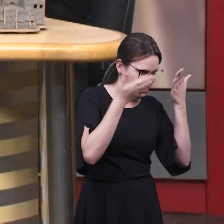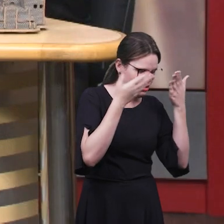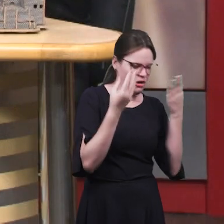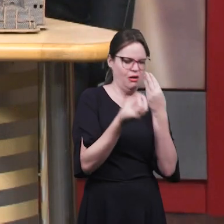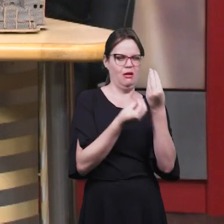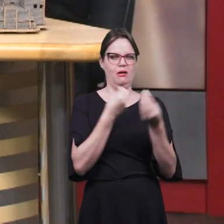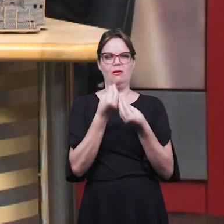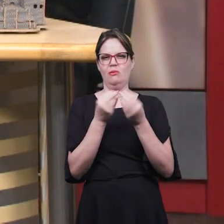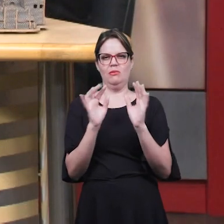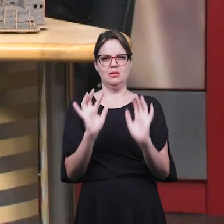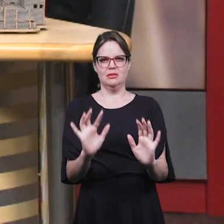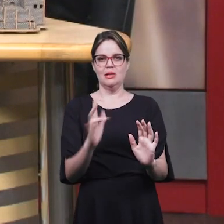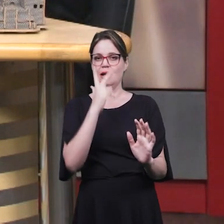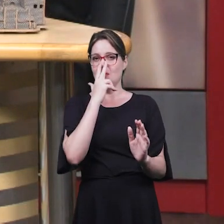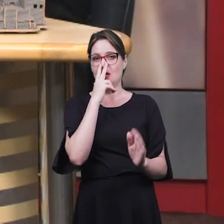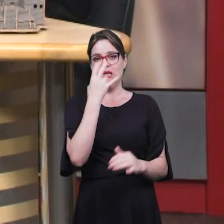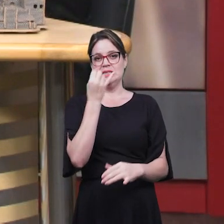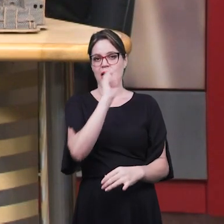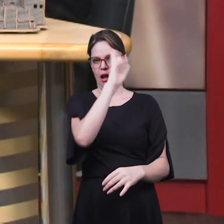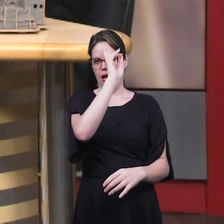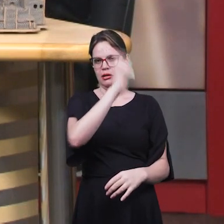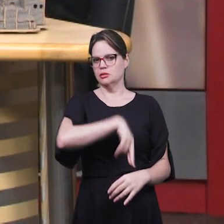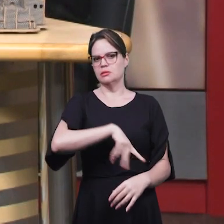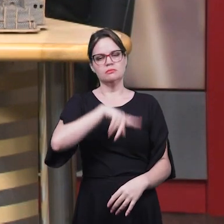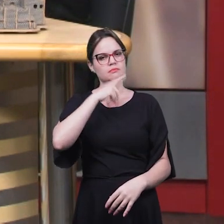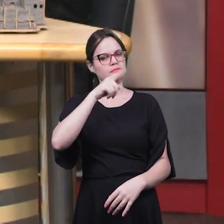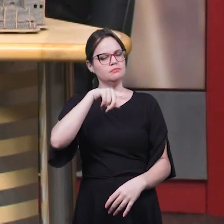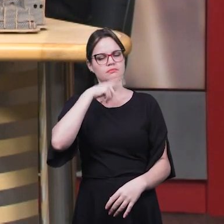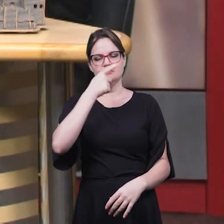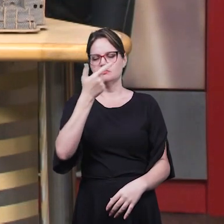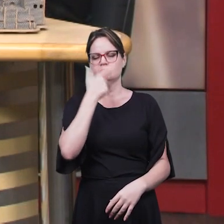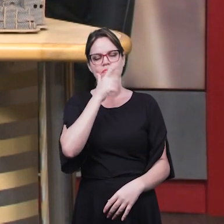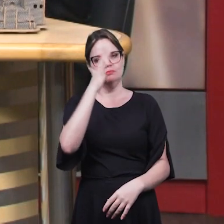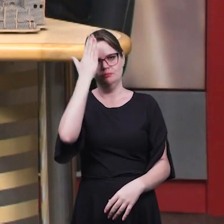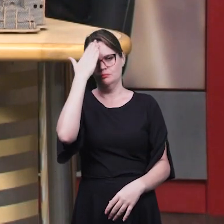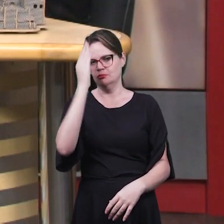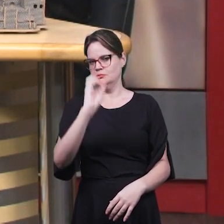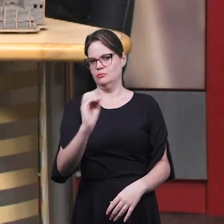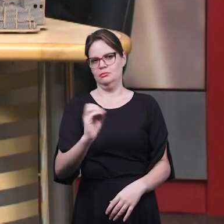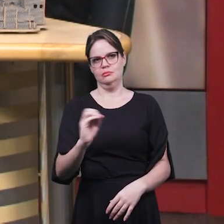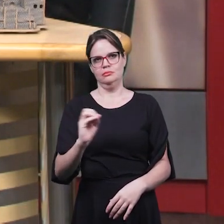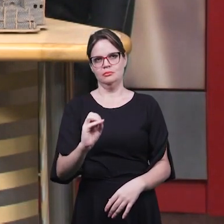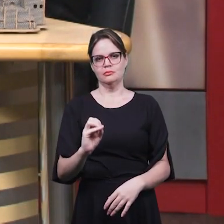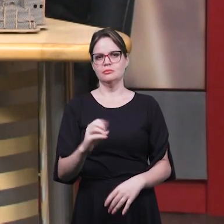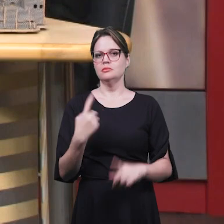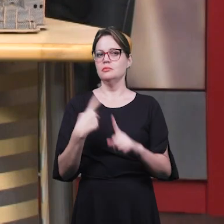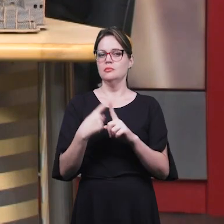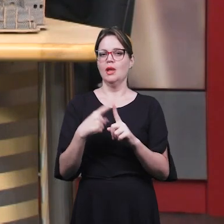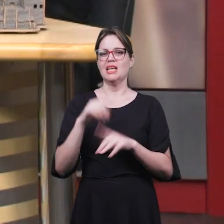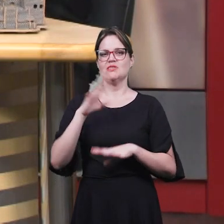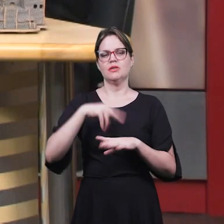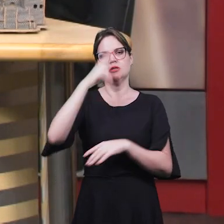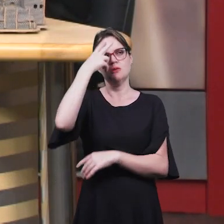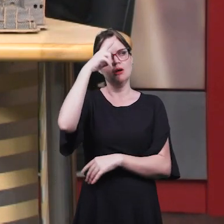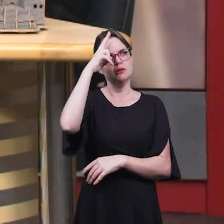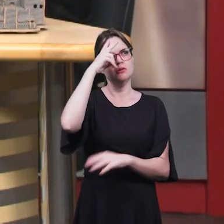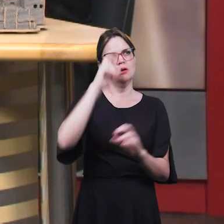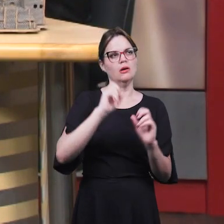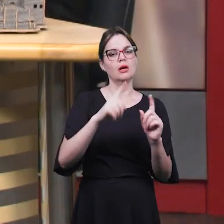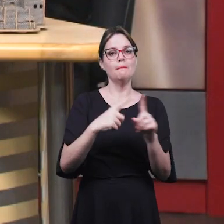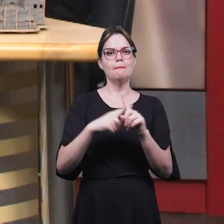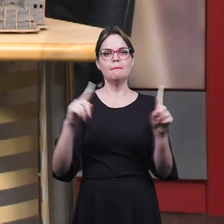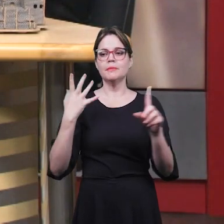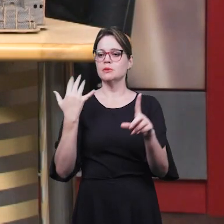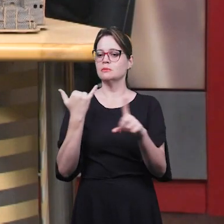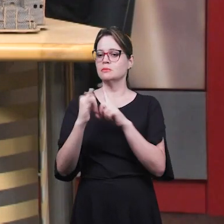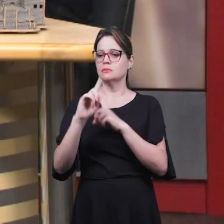que sempre Jesus, quando fazia alguma coisa, às vezes as pessoas não entendem histórico, mas não vão para o profético. O profético é importante